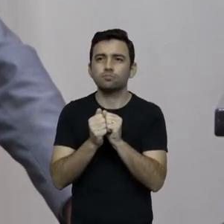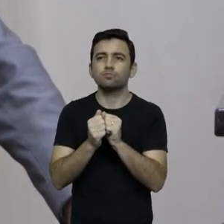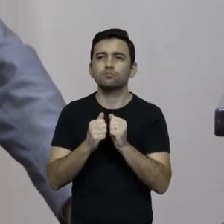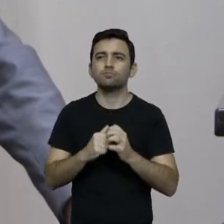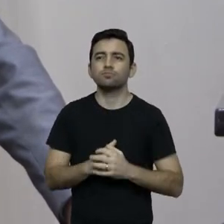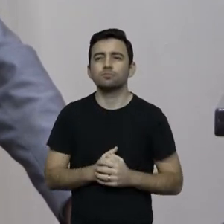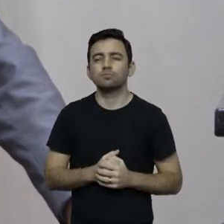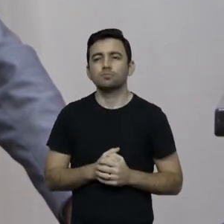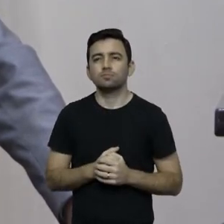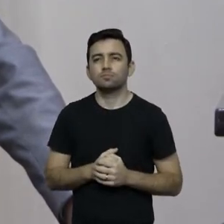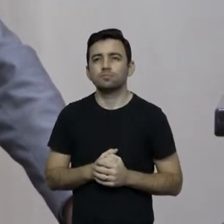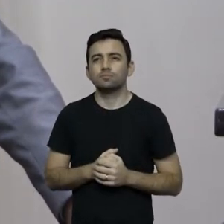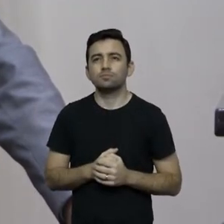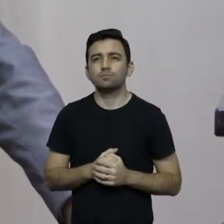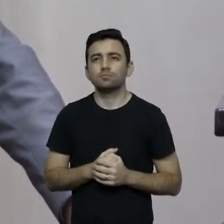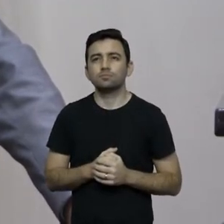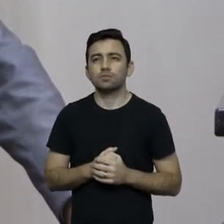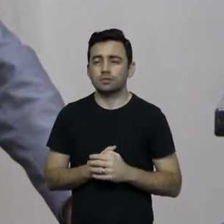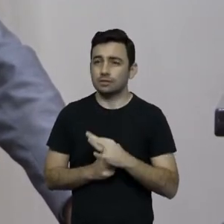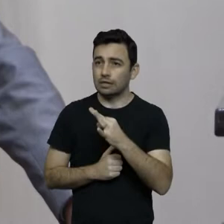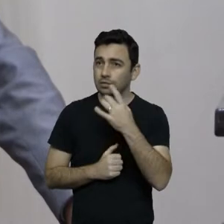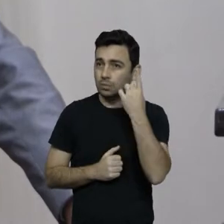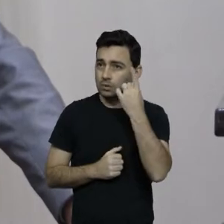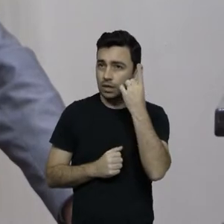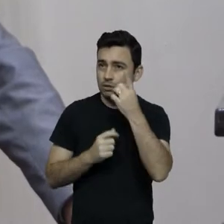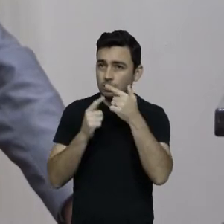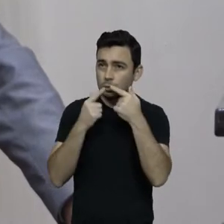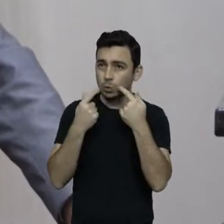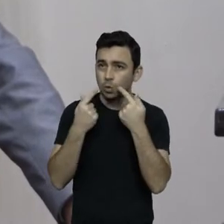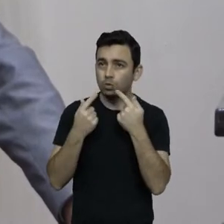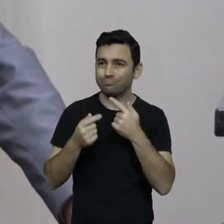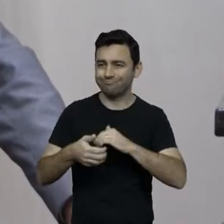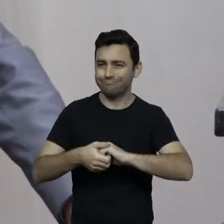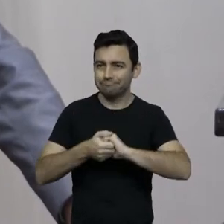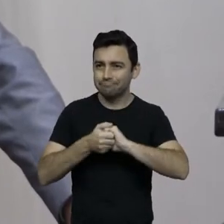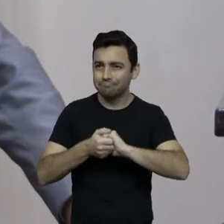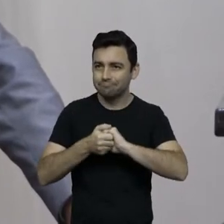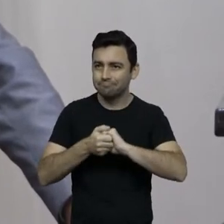a captar o Tom aperta a mão abraça